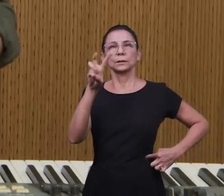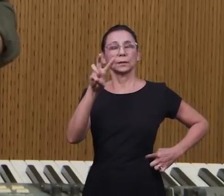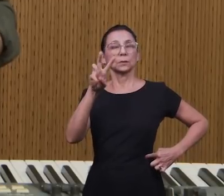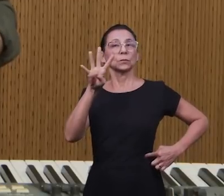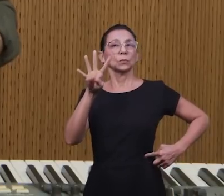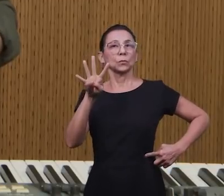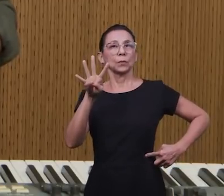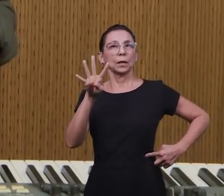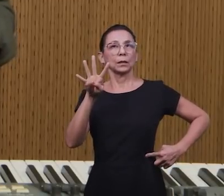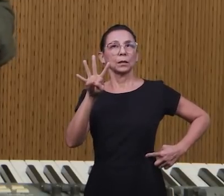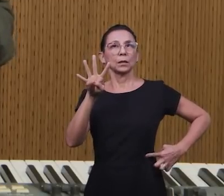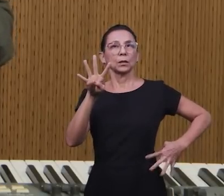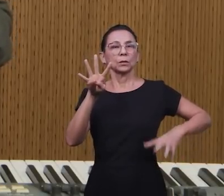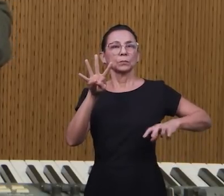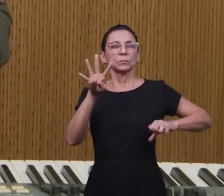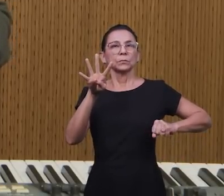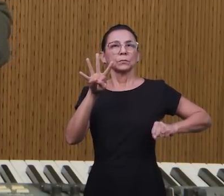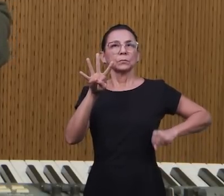soltei tudo.